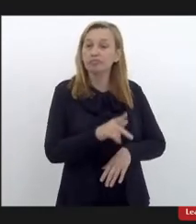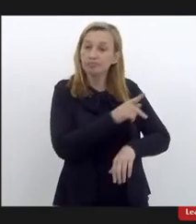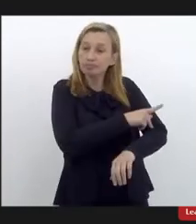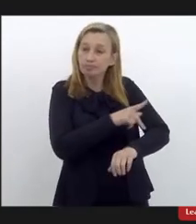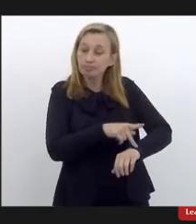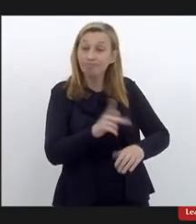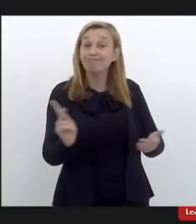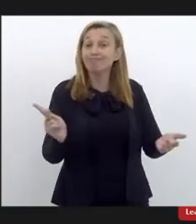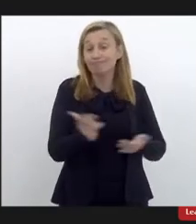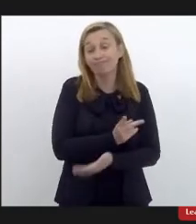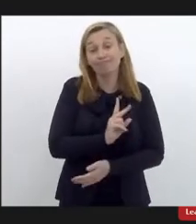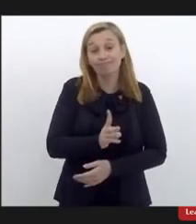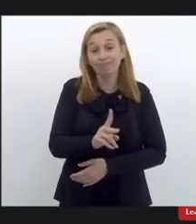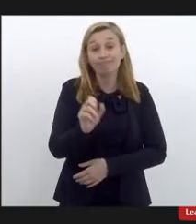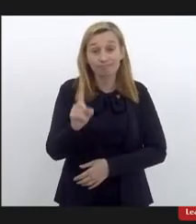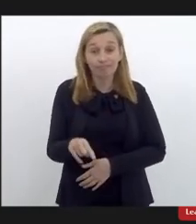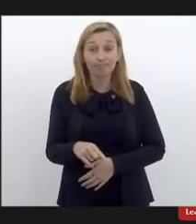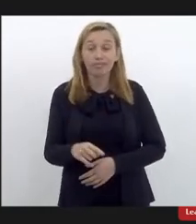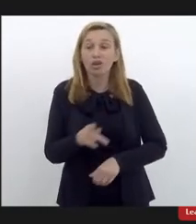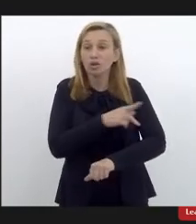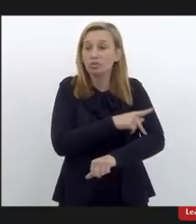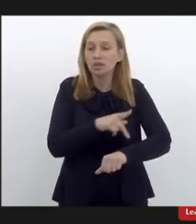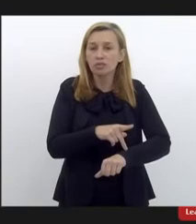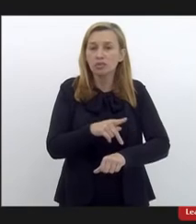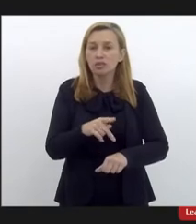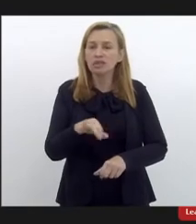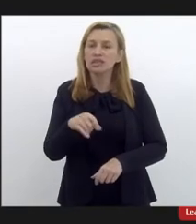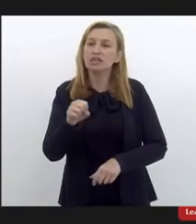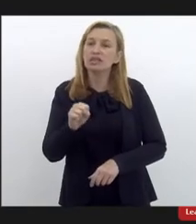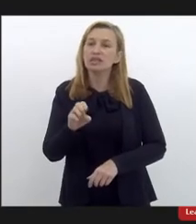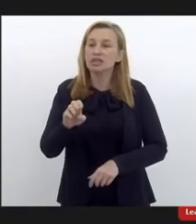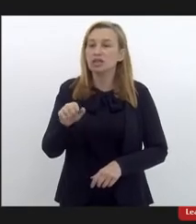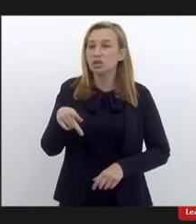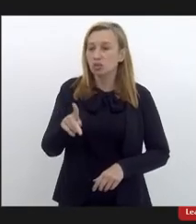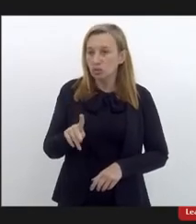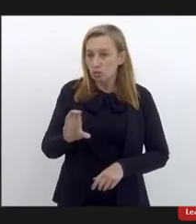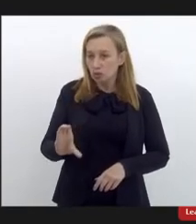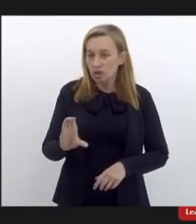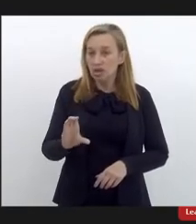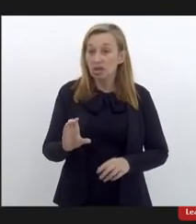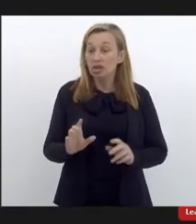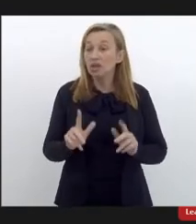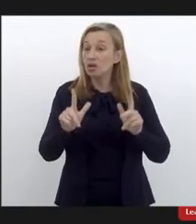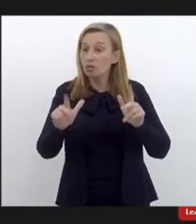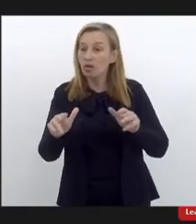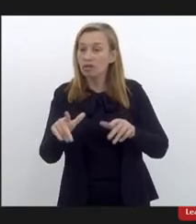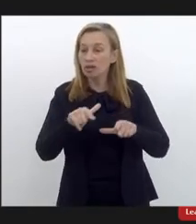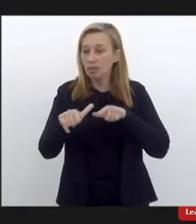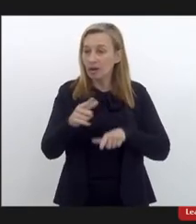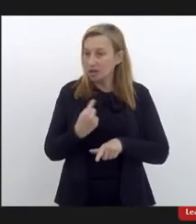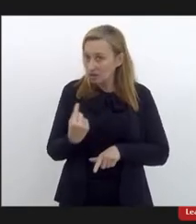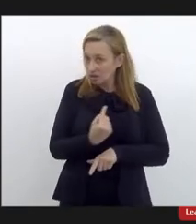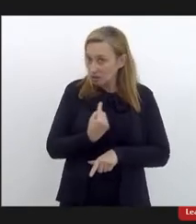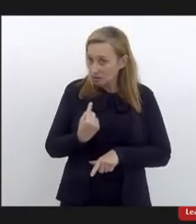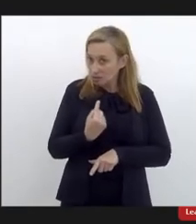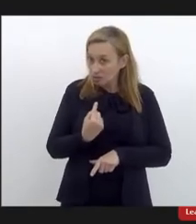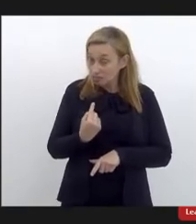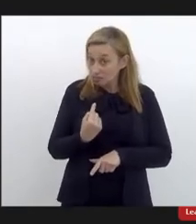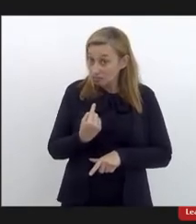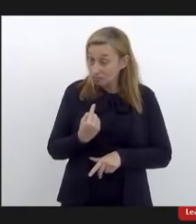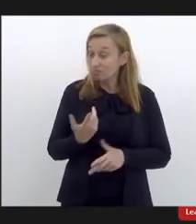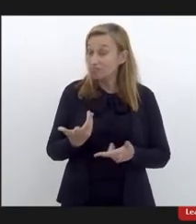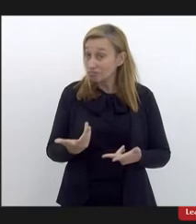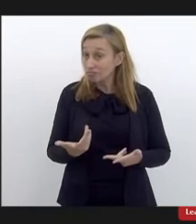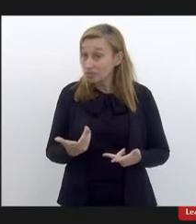isso acontece, né? Os pedagogos da SEDUC, que têm a mesma função que nós, que têm a mesma chefia de poder executivo que